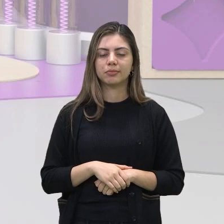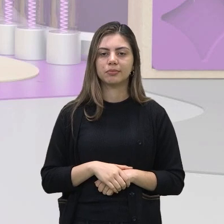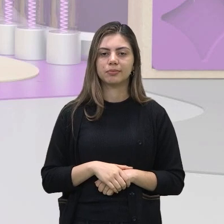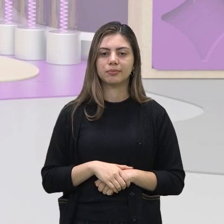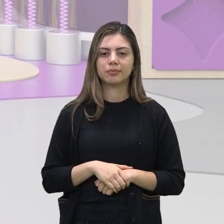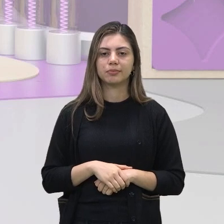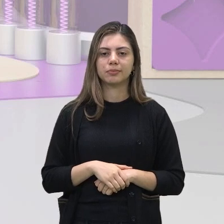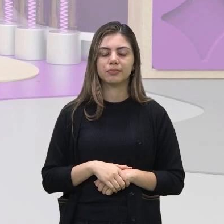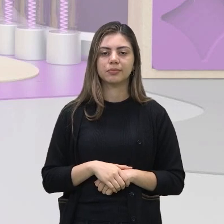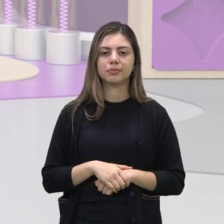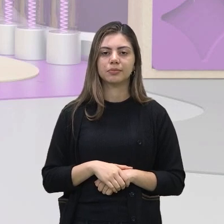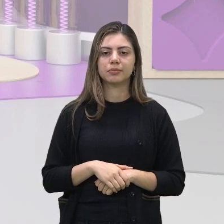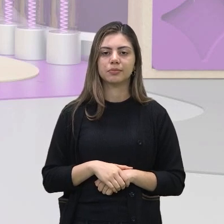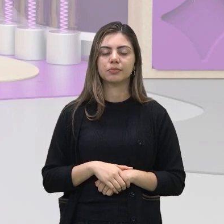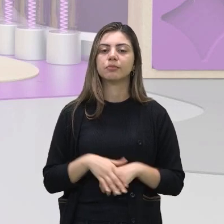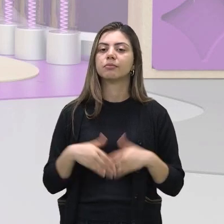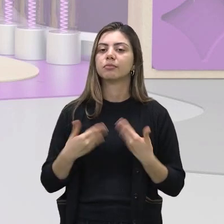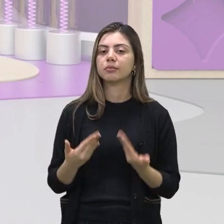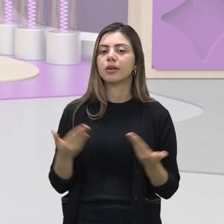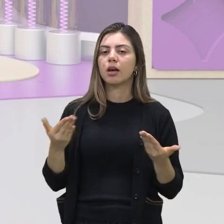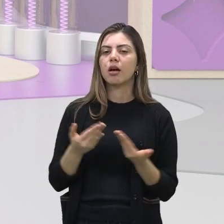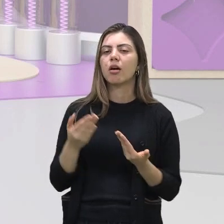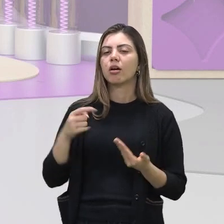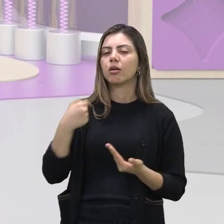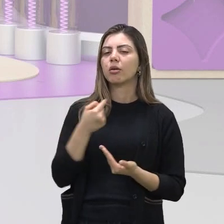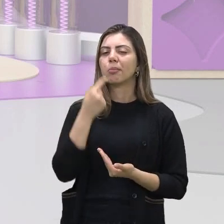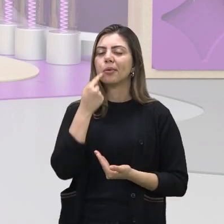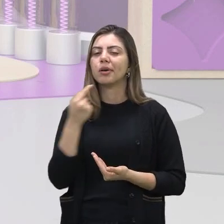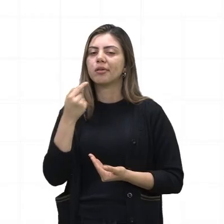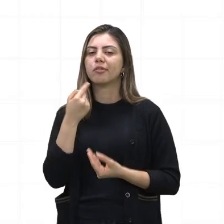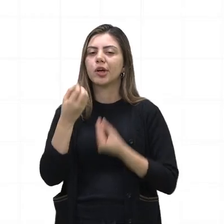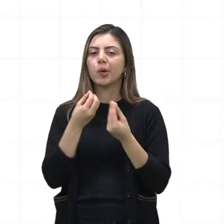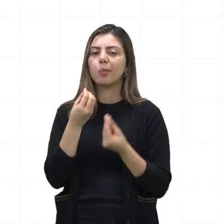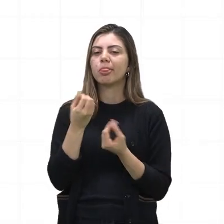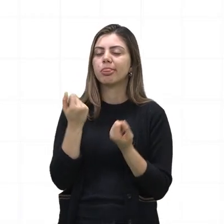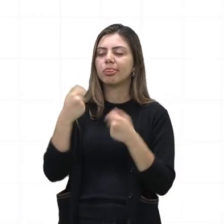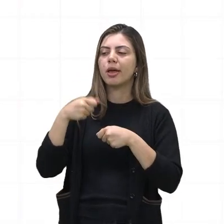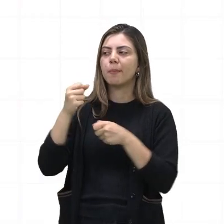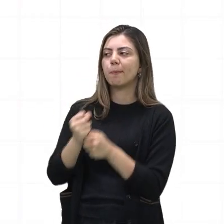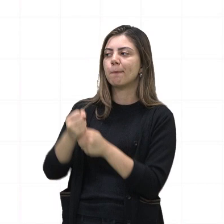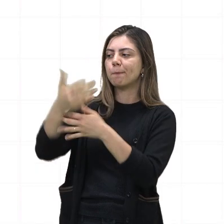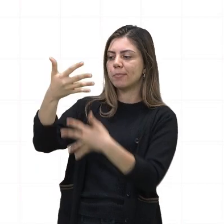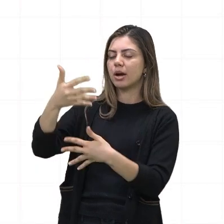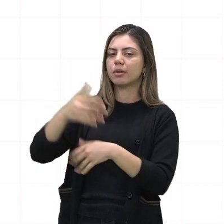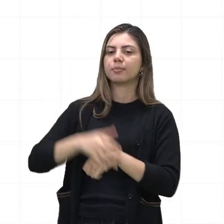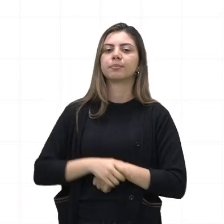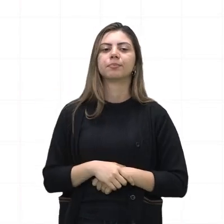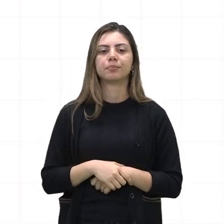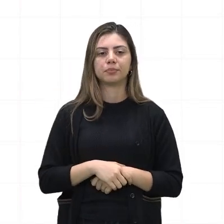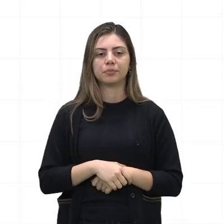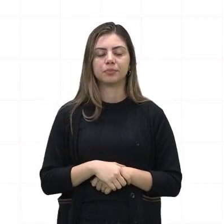bem. Vamos analisar essas possibilidades. Olha aqui comigo.